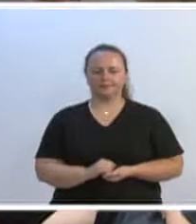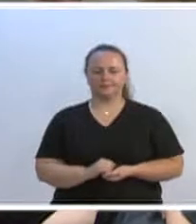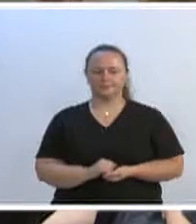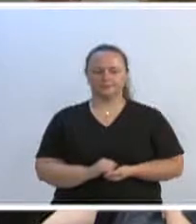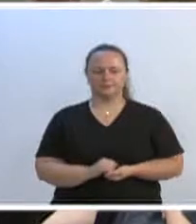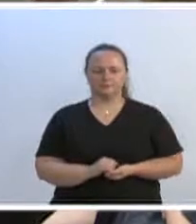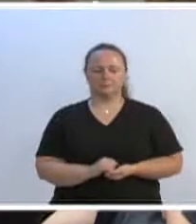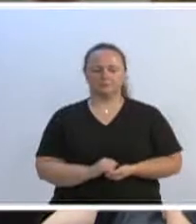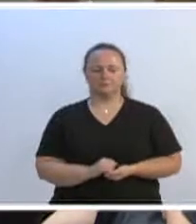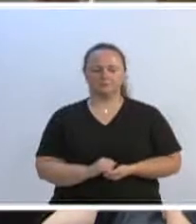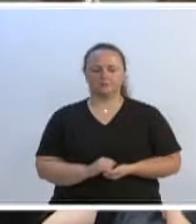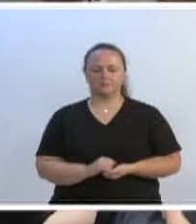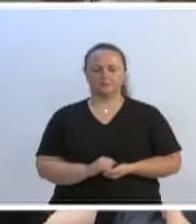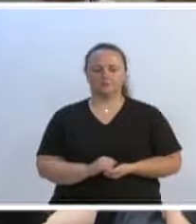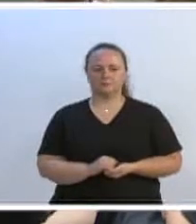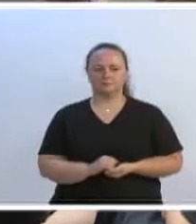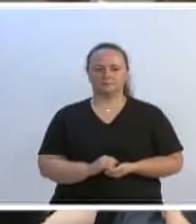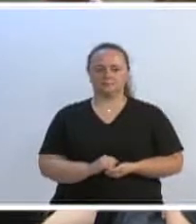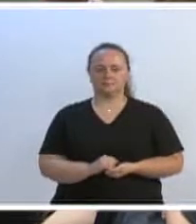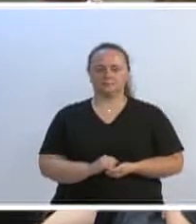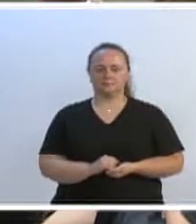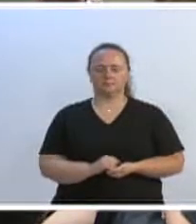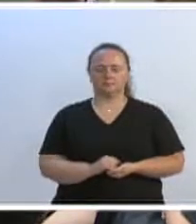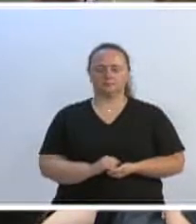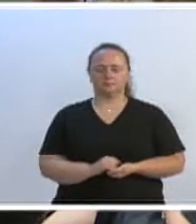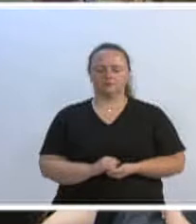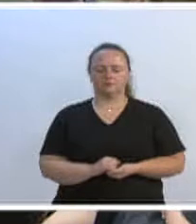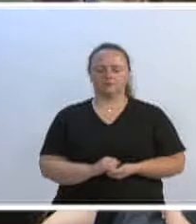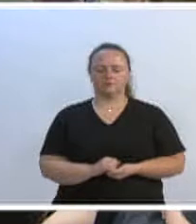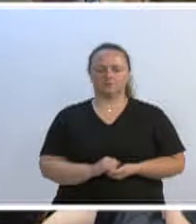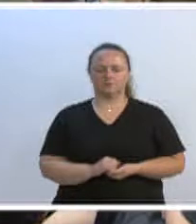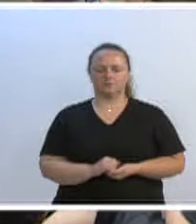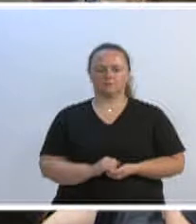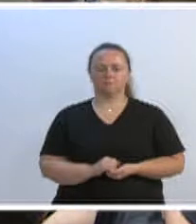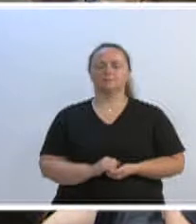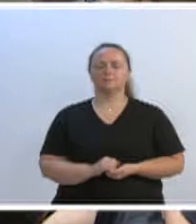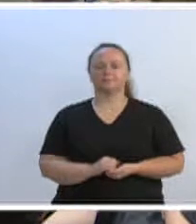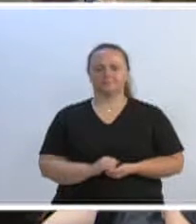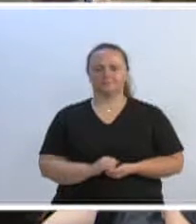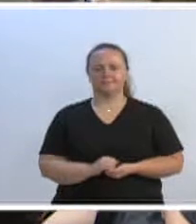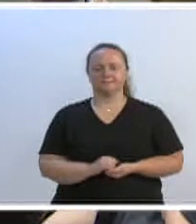essa ferramenta vai nos ajudar a disseminar ainda mais essa informação.